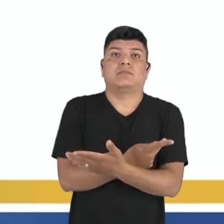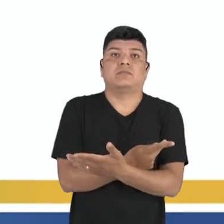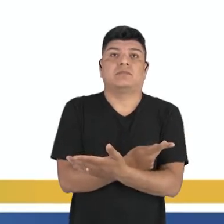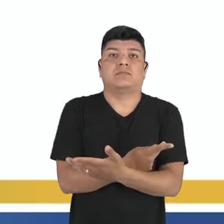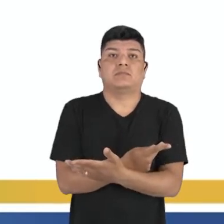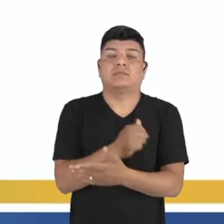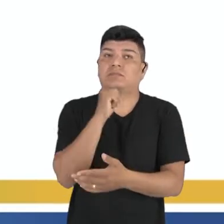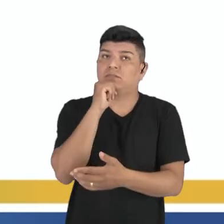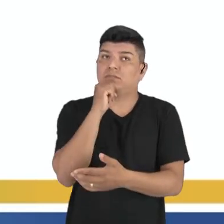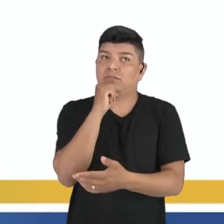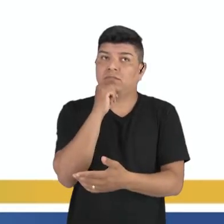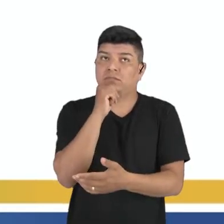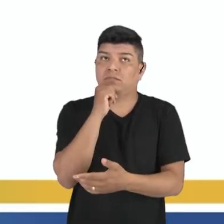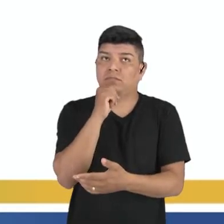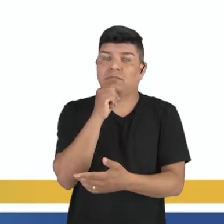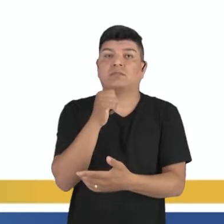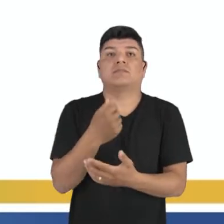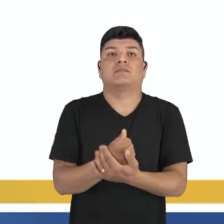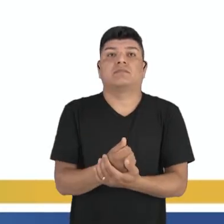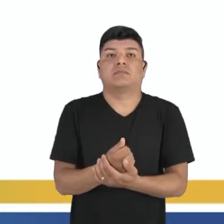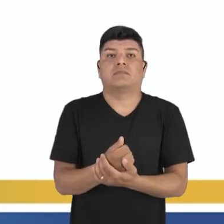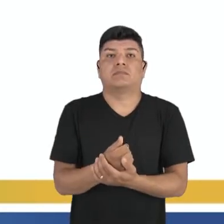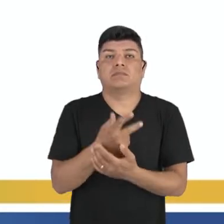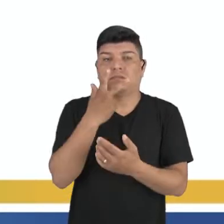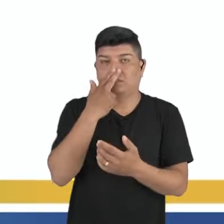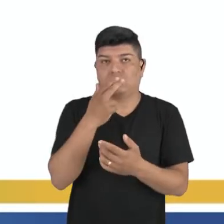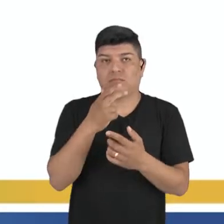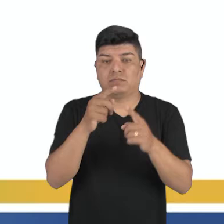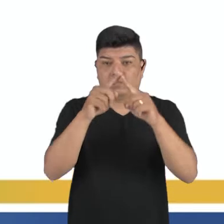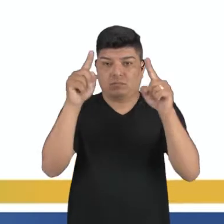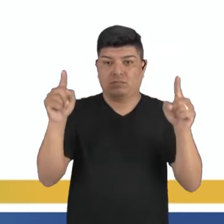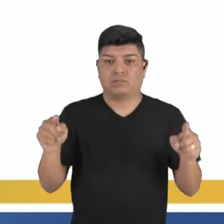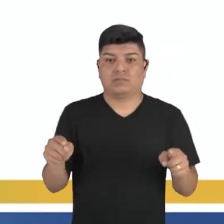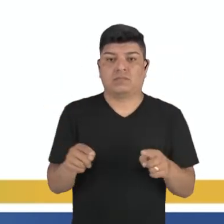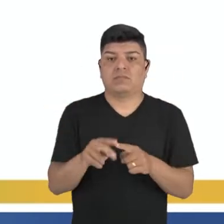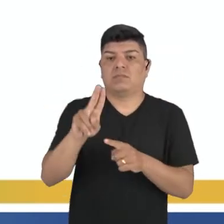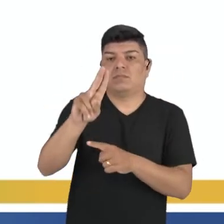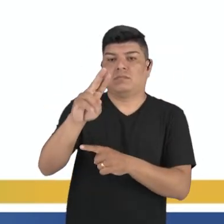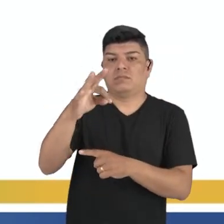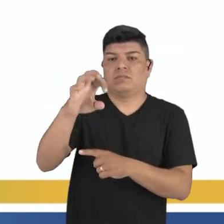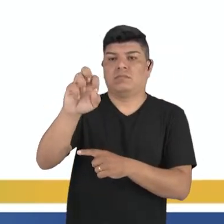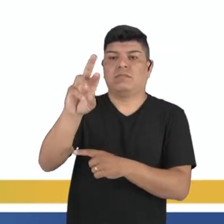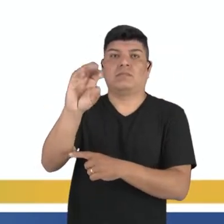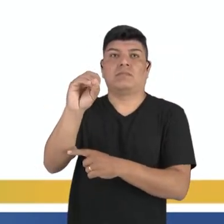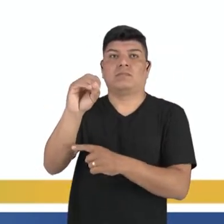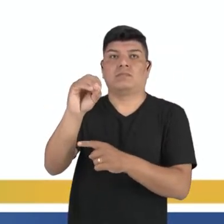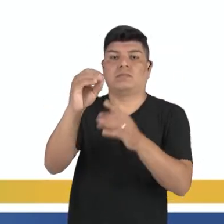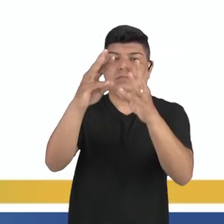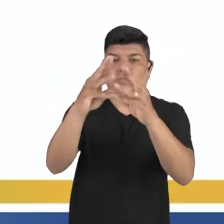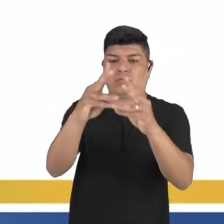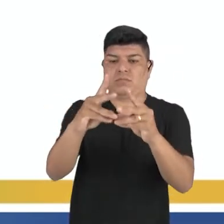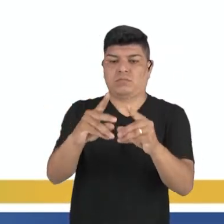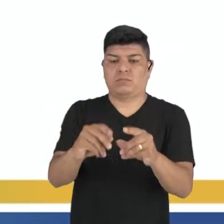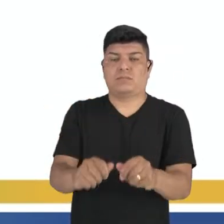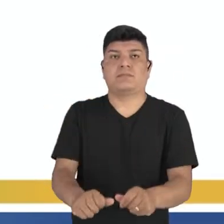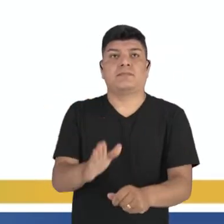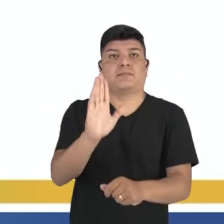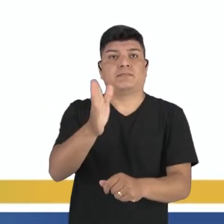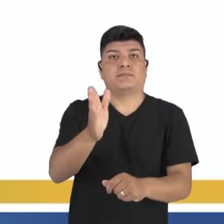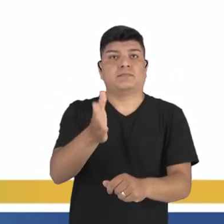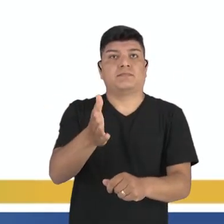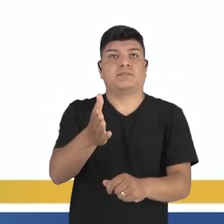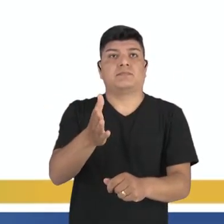a menstruação, que é quando a parede, né, do útero ela já se desfez, né, o endométrio